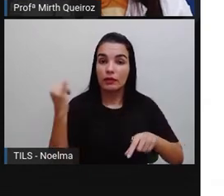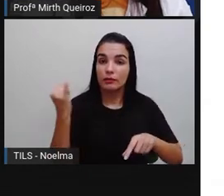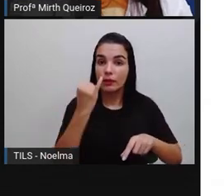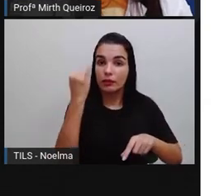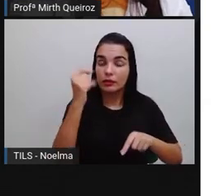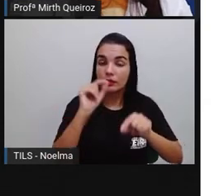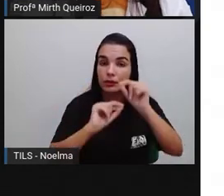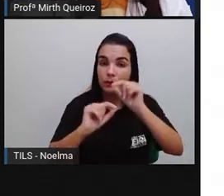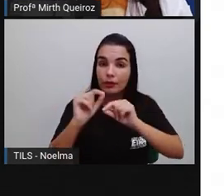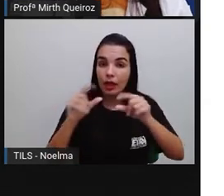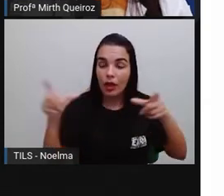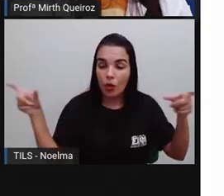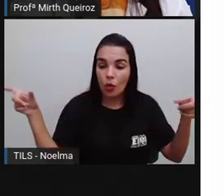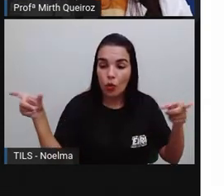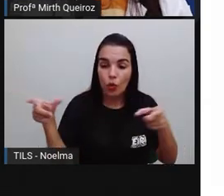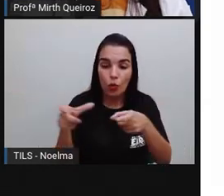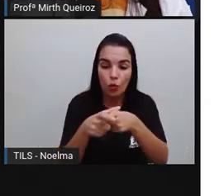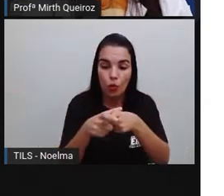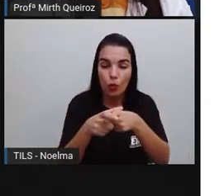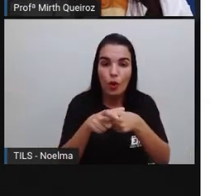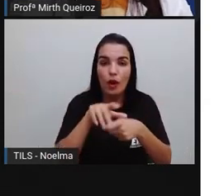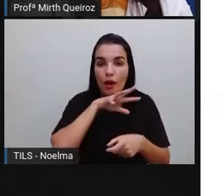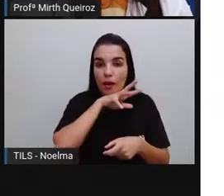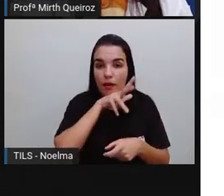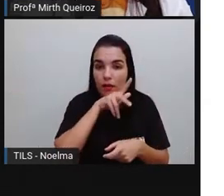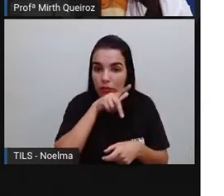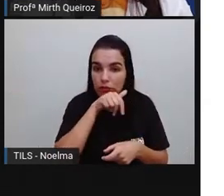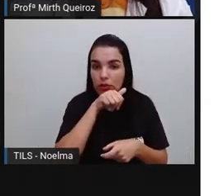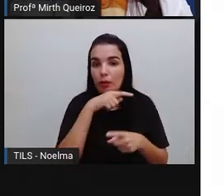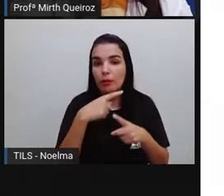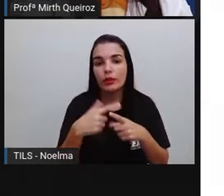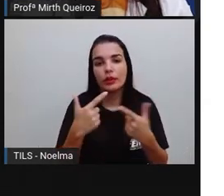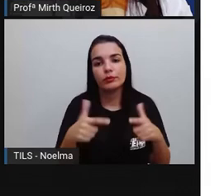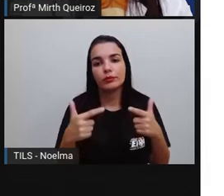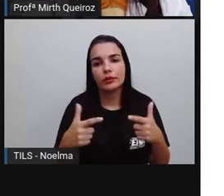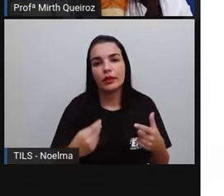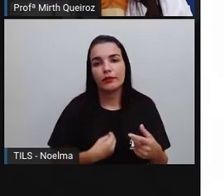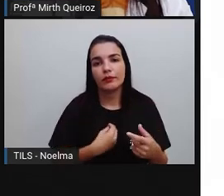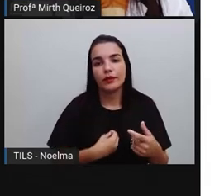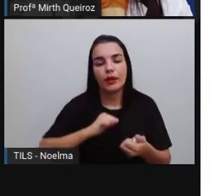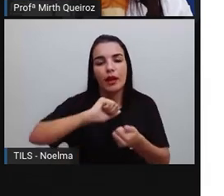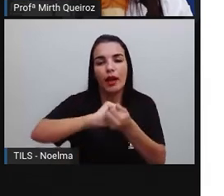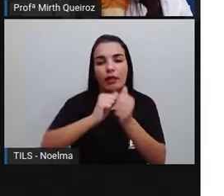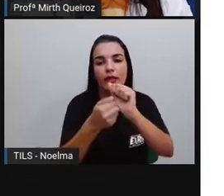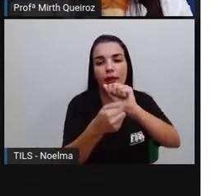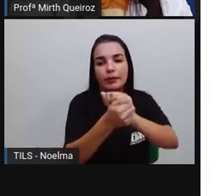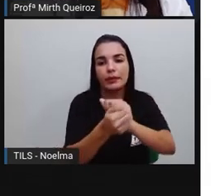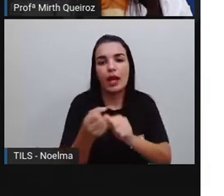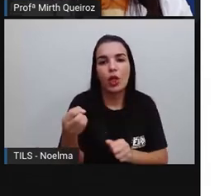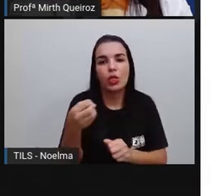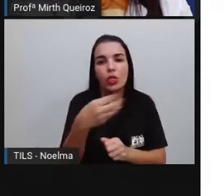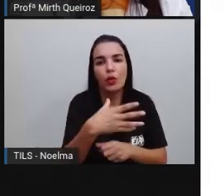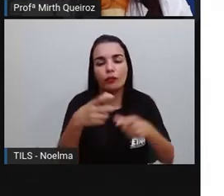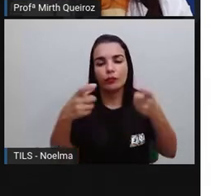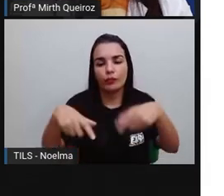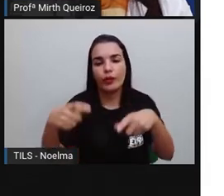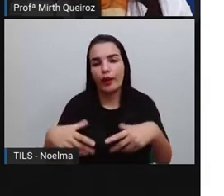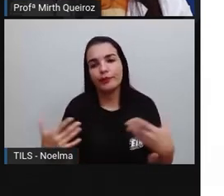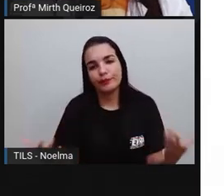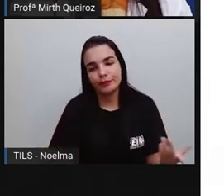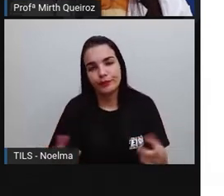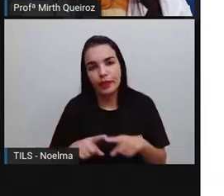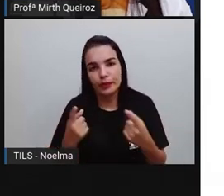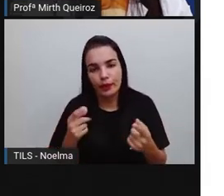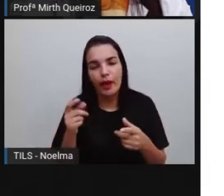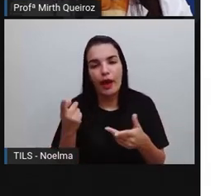uma vez que vários seres vivos não são capazes de se adaptar ao novo ambiente. E